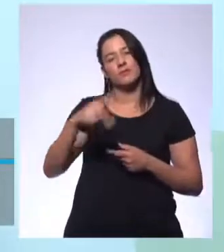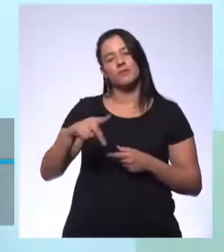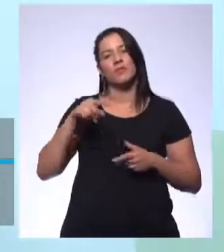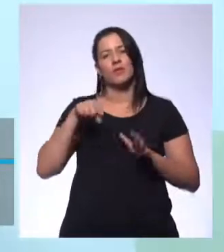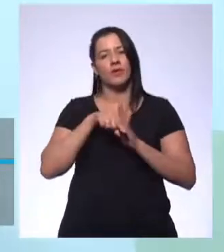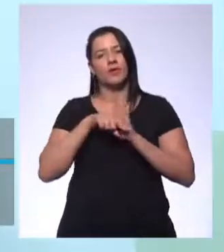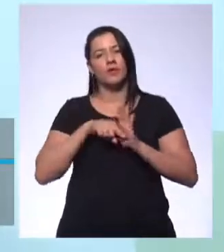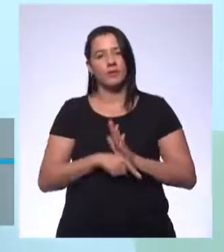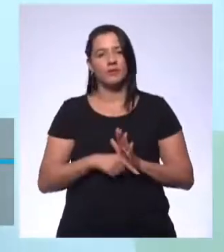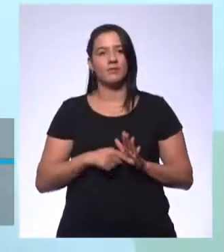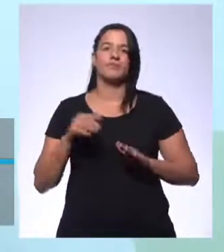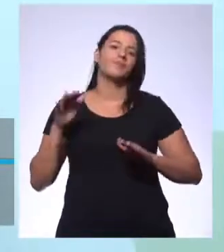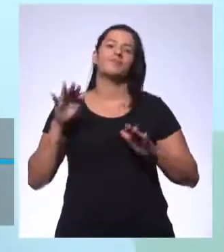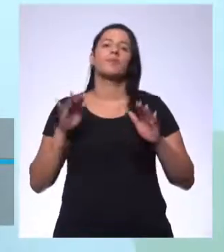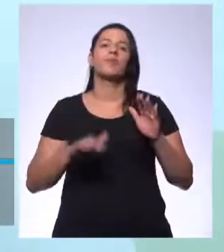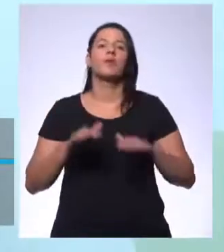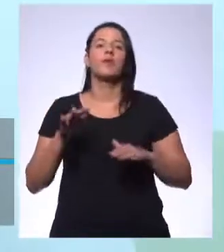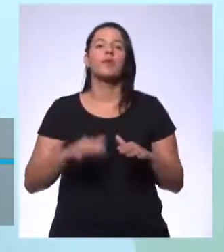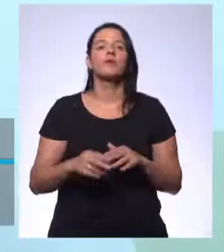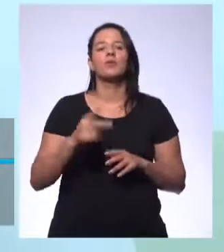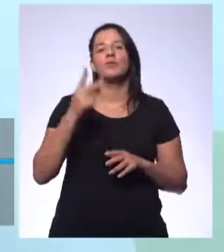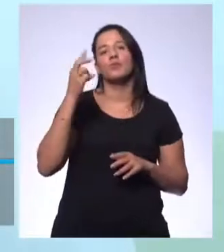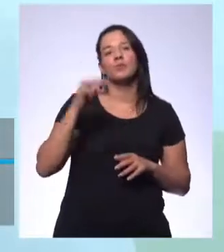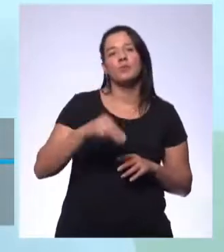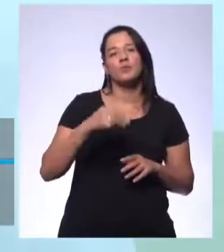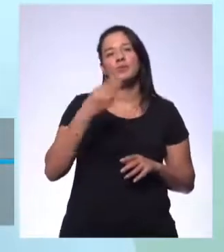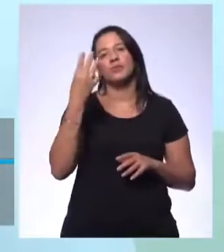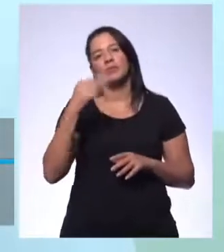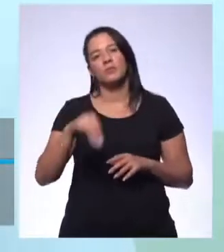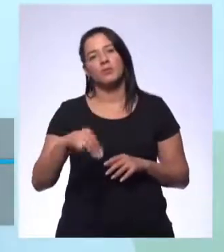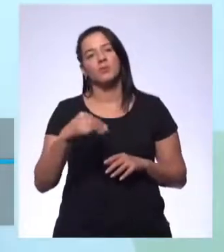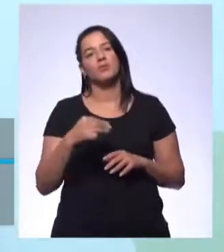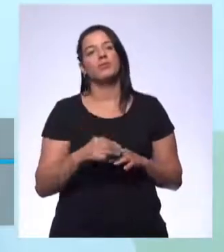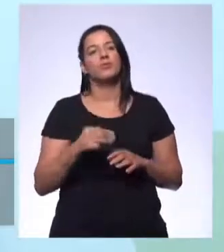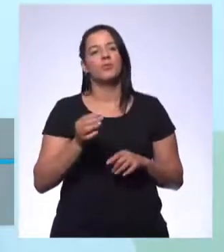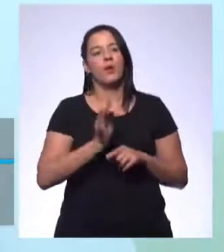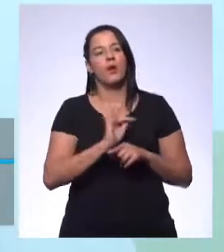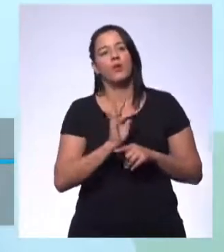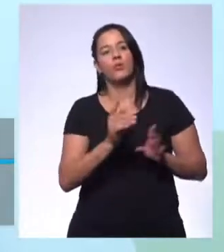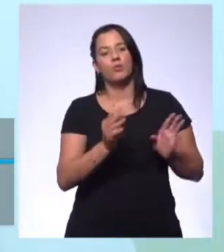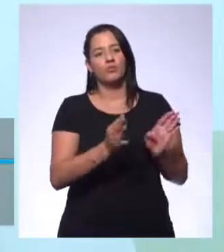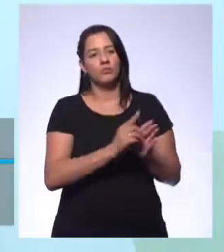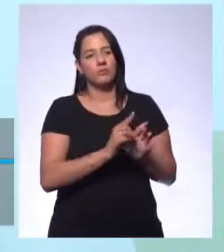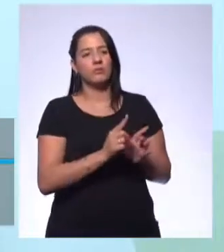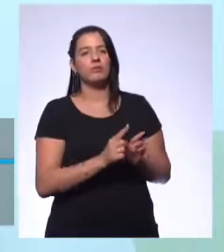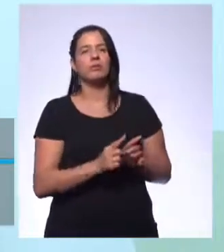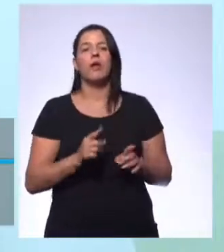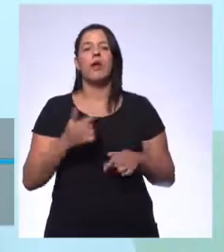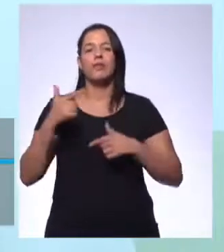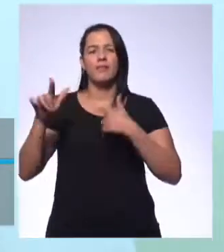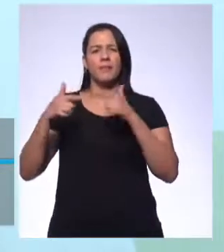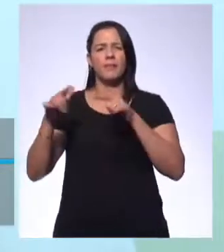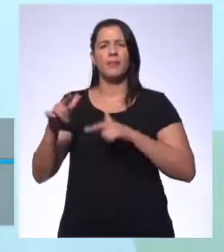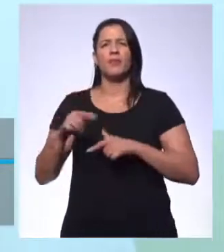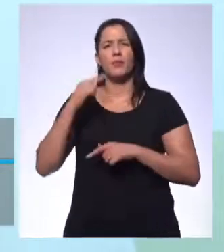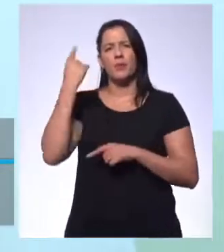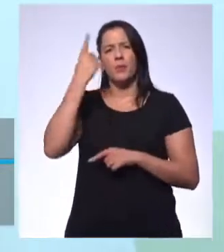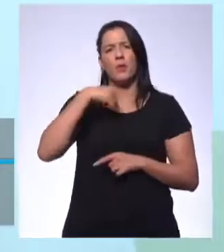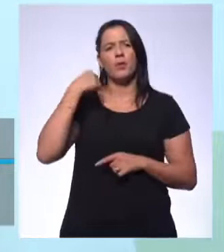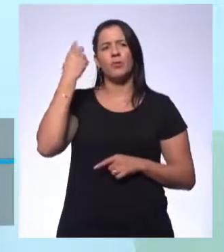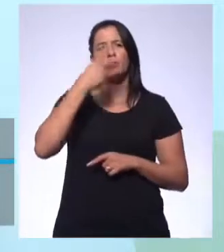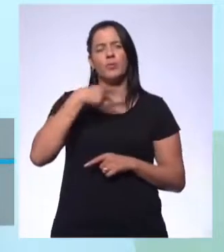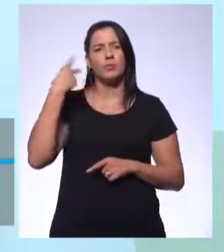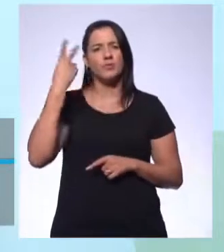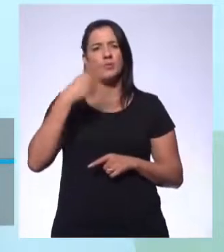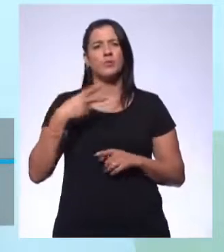analisar. Porque vai, um minuto, dois minutos do trailer, né? Que assim seja. Isso. Ali você analisa. Agora, depois o filme, uma hora, duas horas, não vai